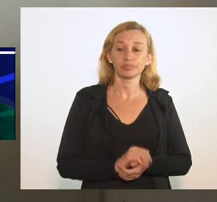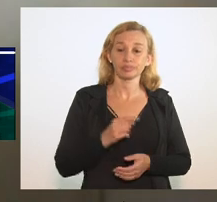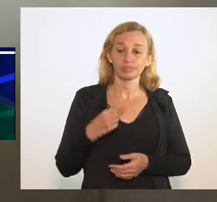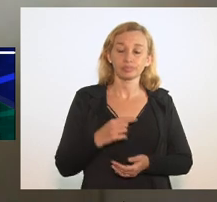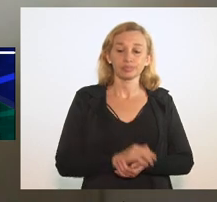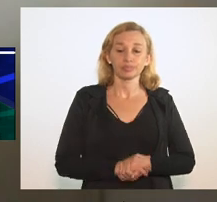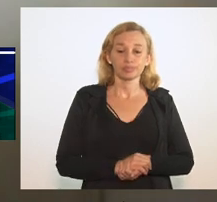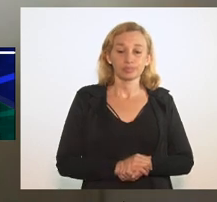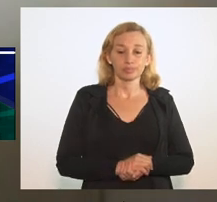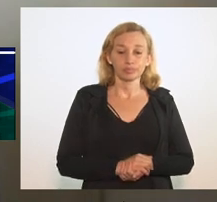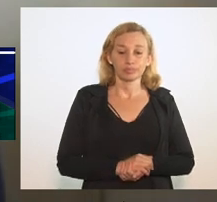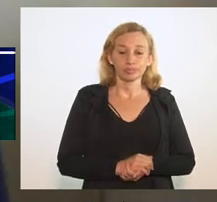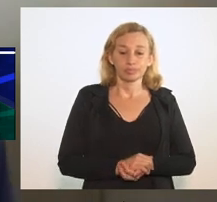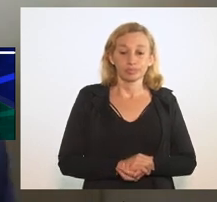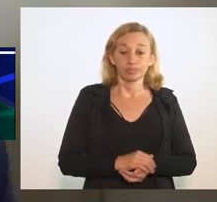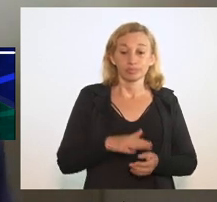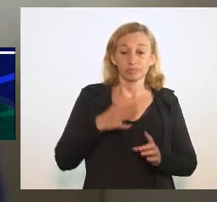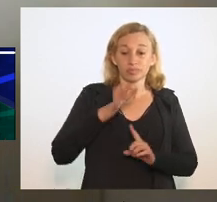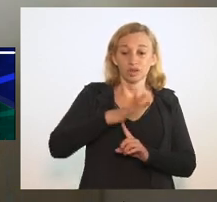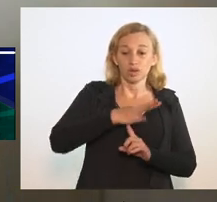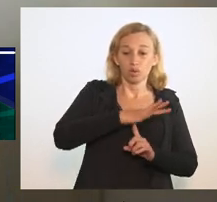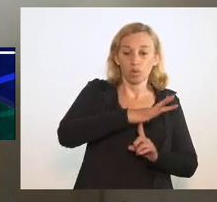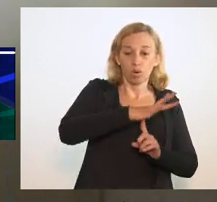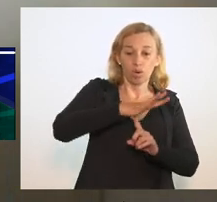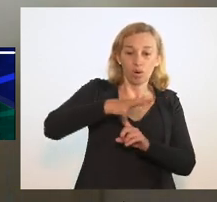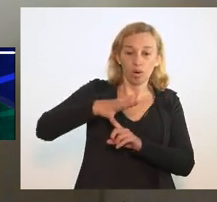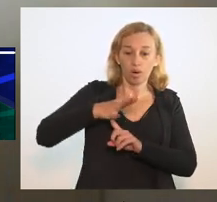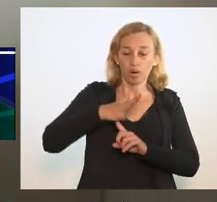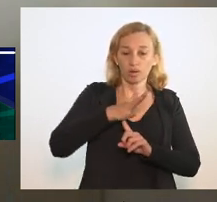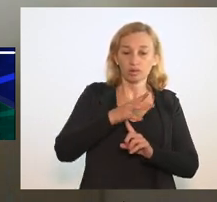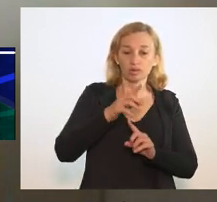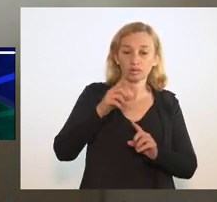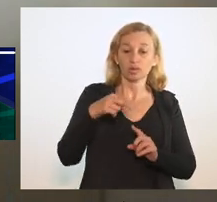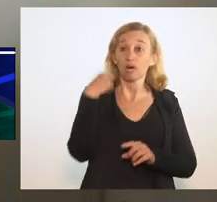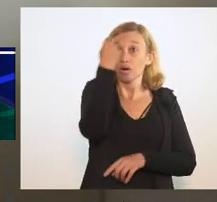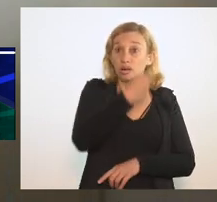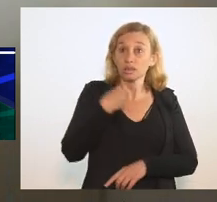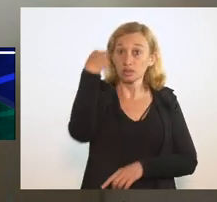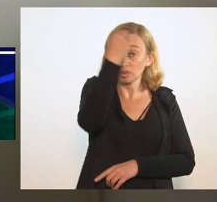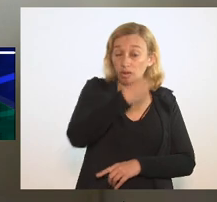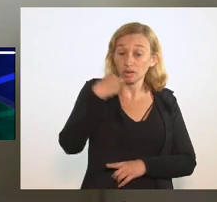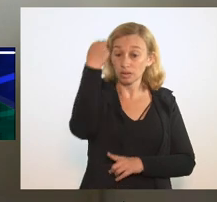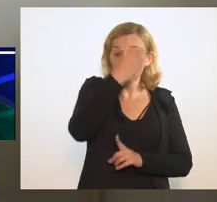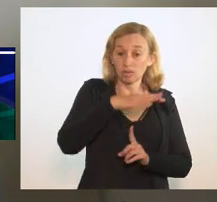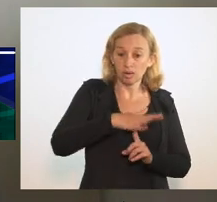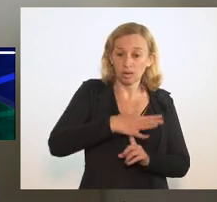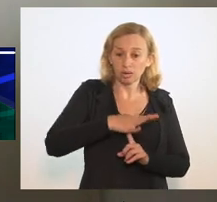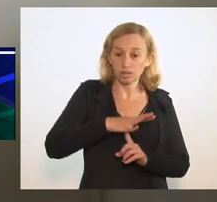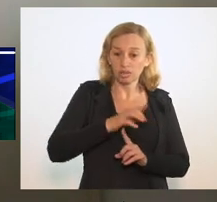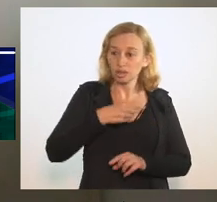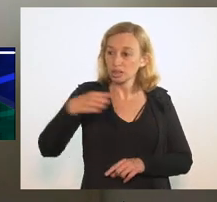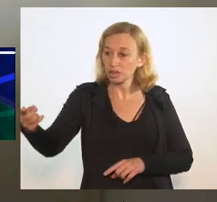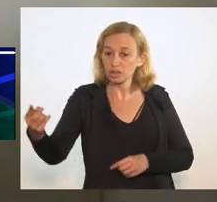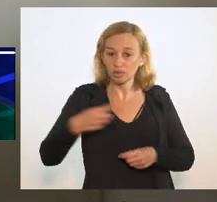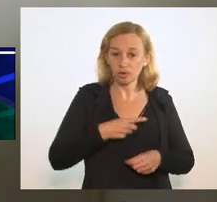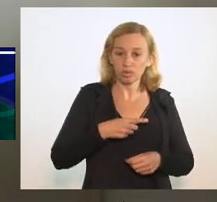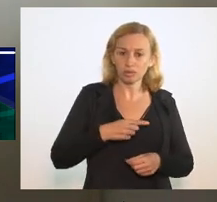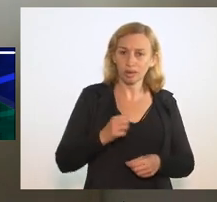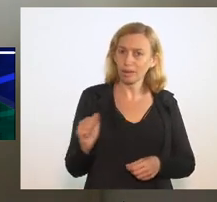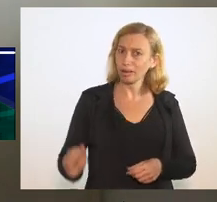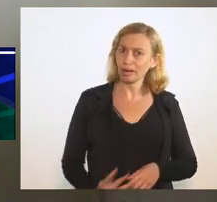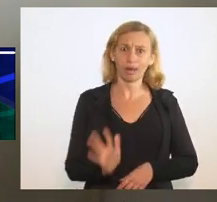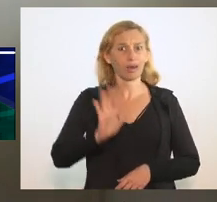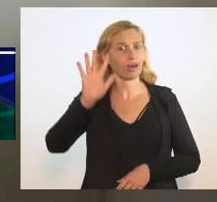plataformas, se vai de helicóptero. São horas e horas de helicóptero. E de volta, isso é caro,